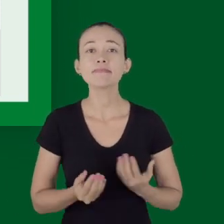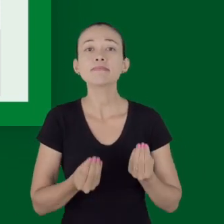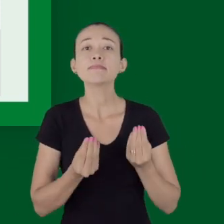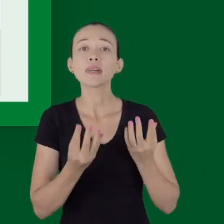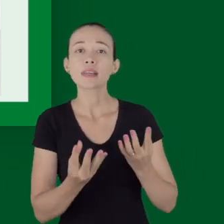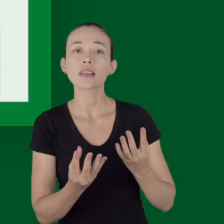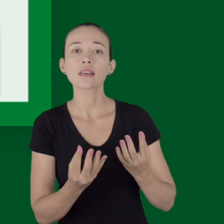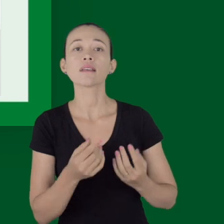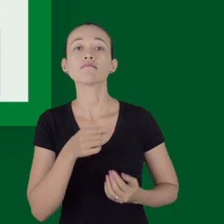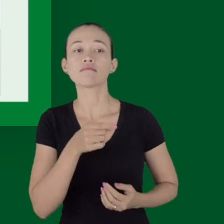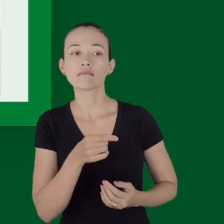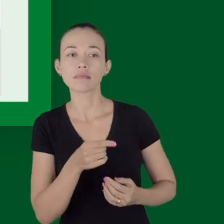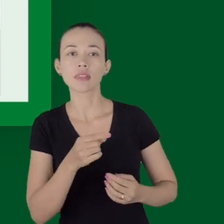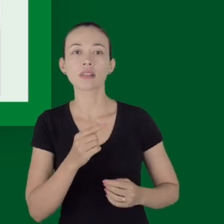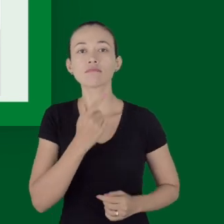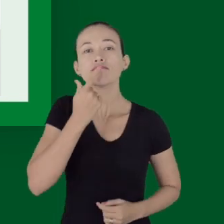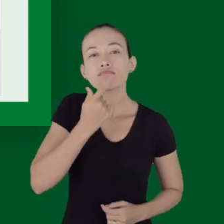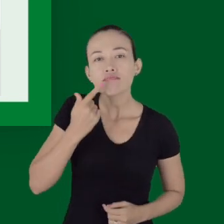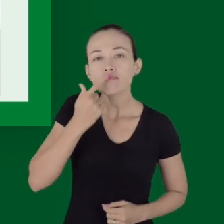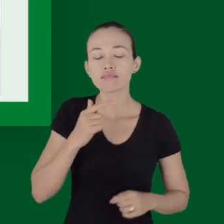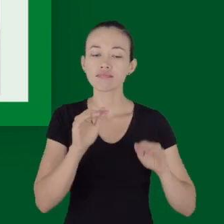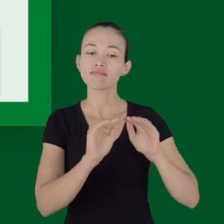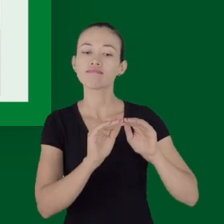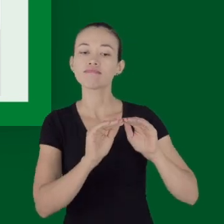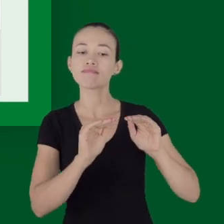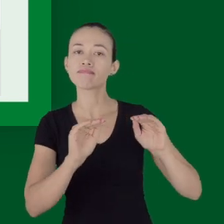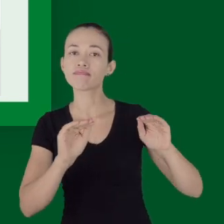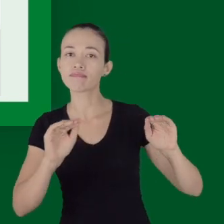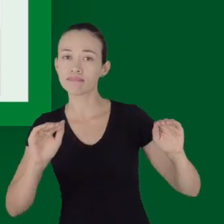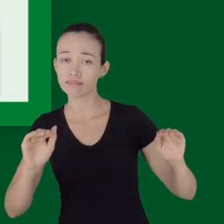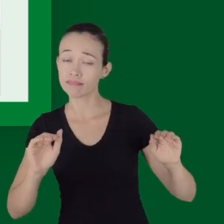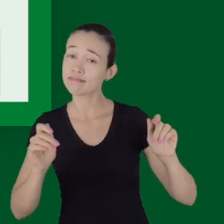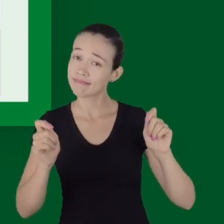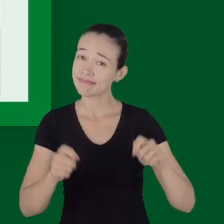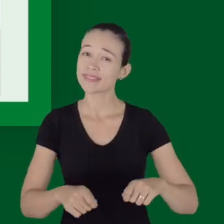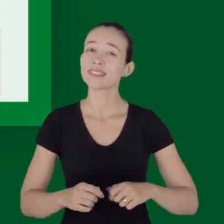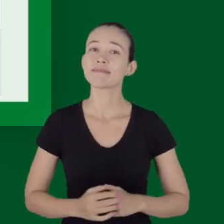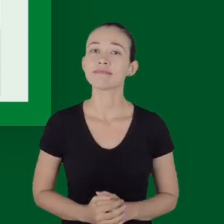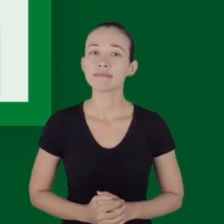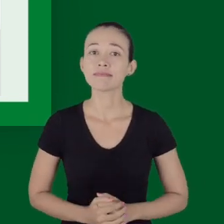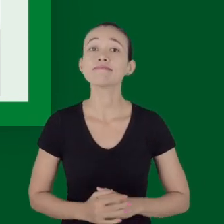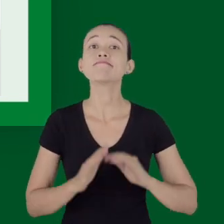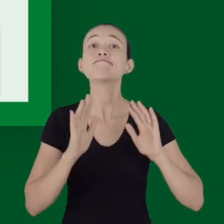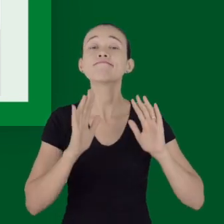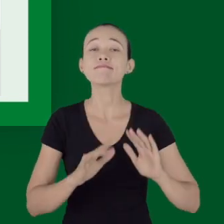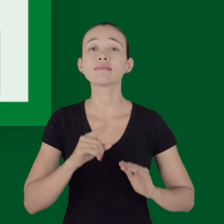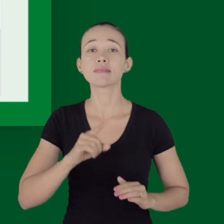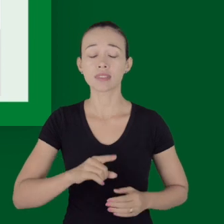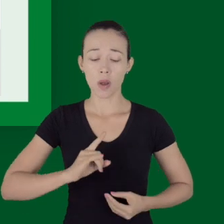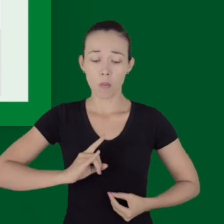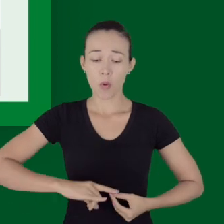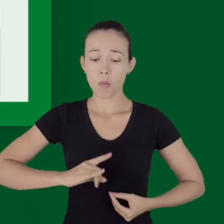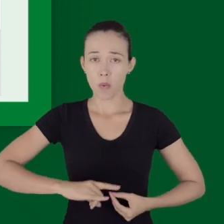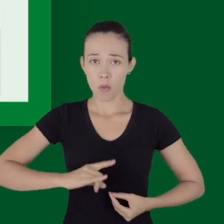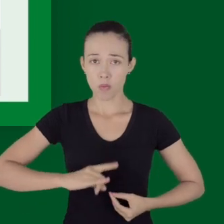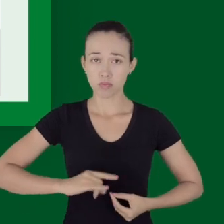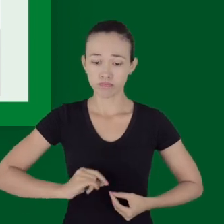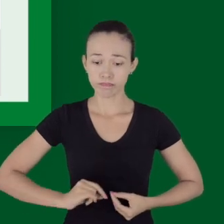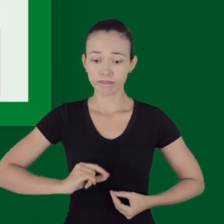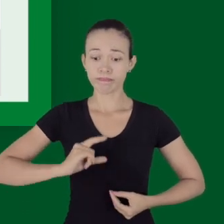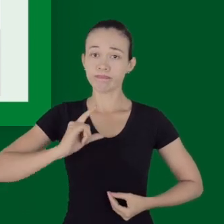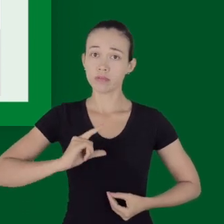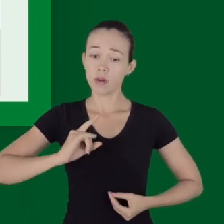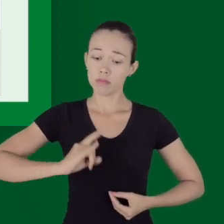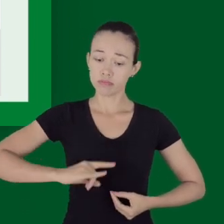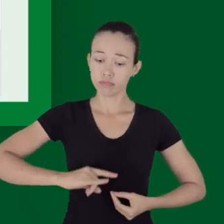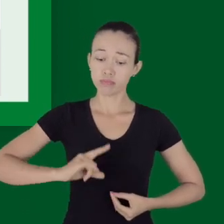injetável. O objetivo é manter a glicemia em níveis normais, mas algumas vezes esses níveis podem se alterar,